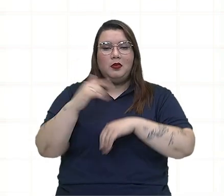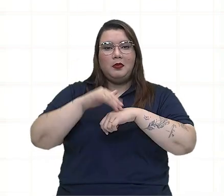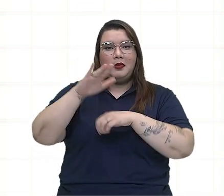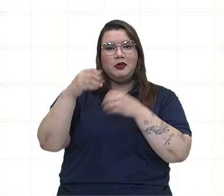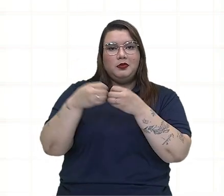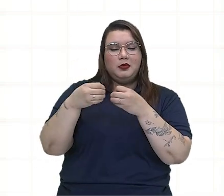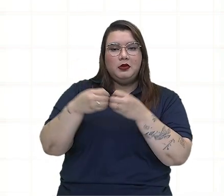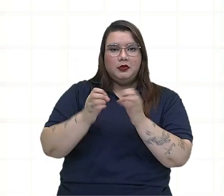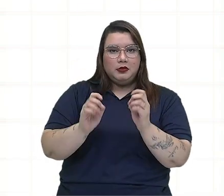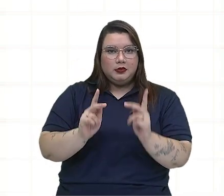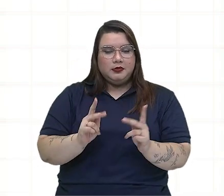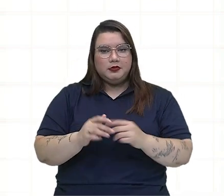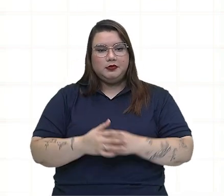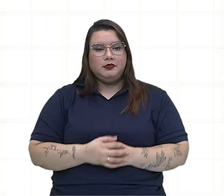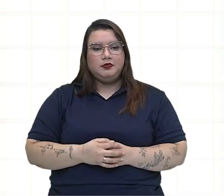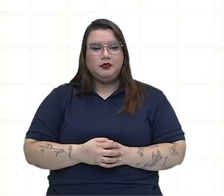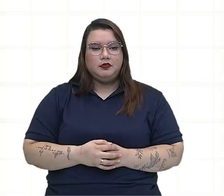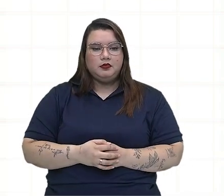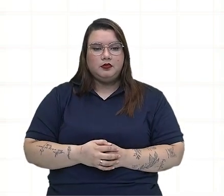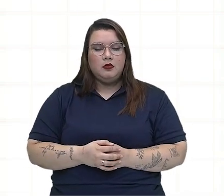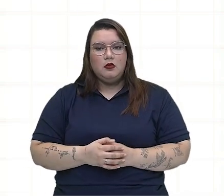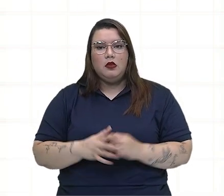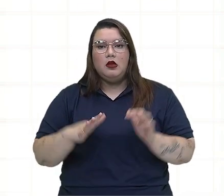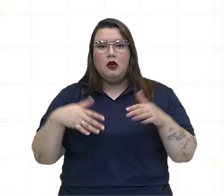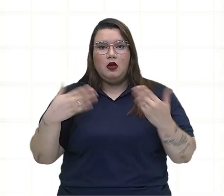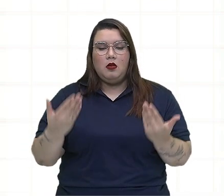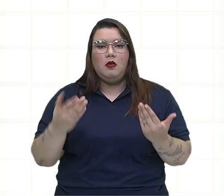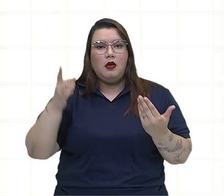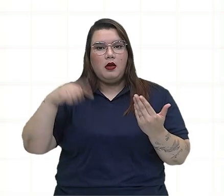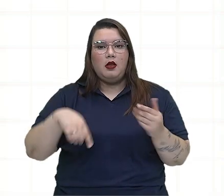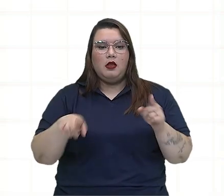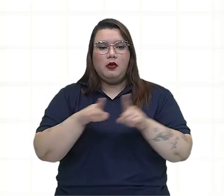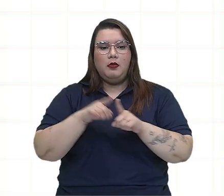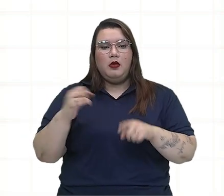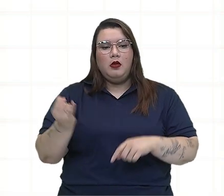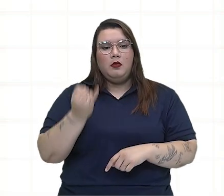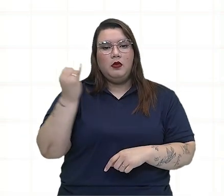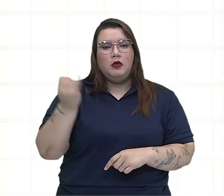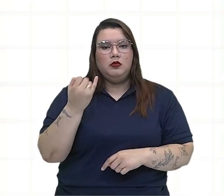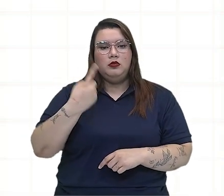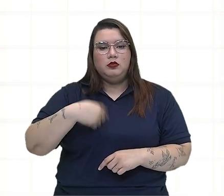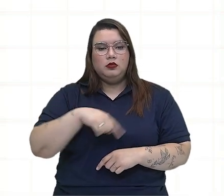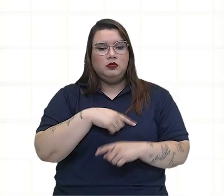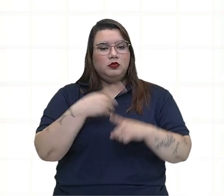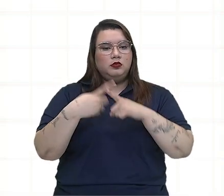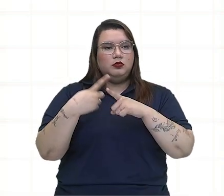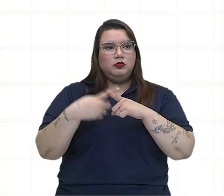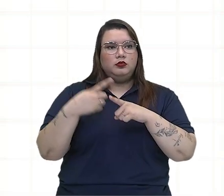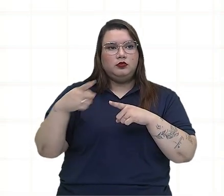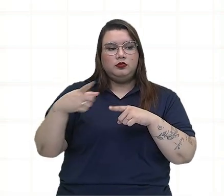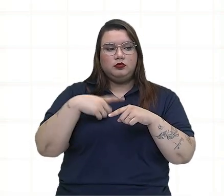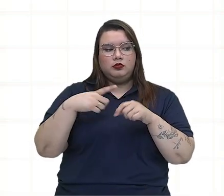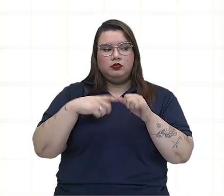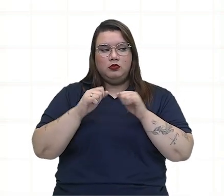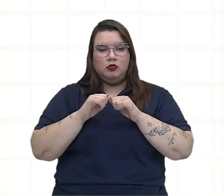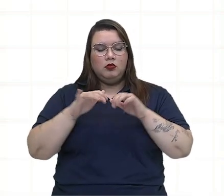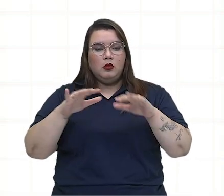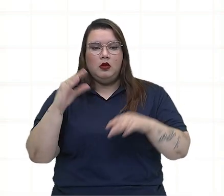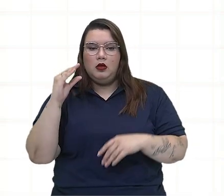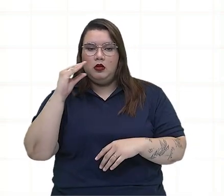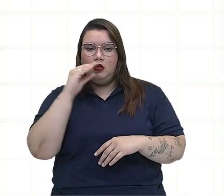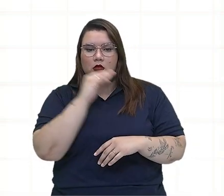durante a noite. Tá, ok? Então, ainda é o mais importante para nós porque ele que